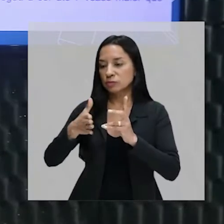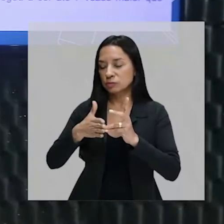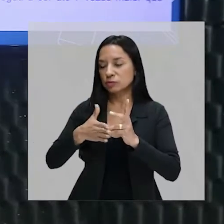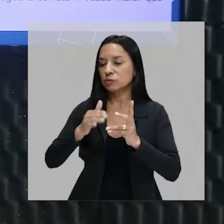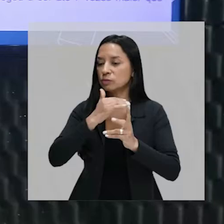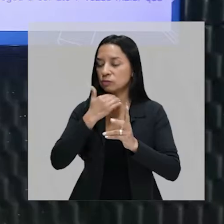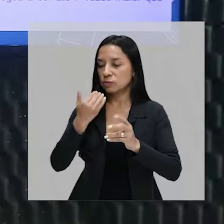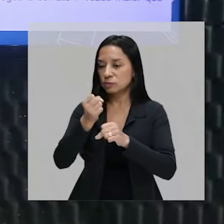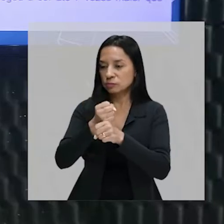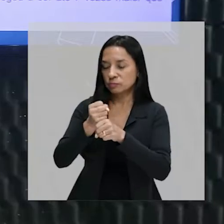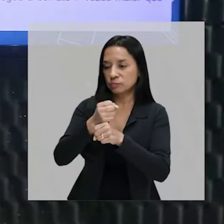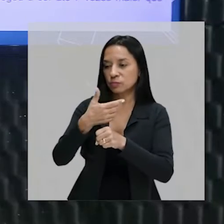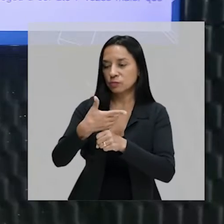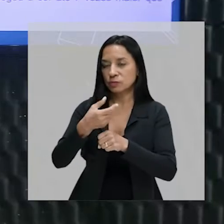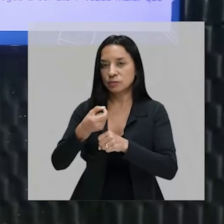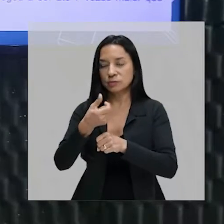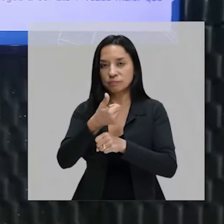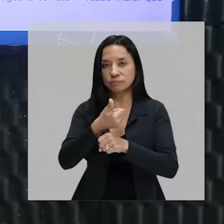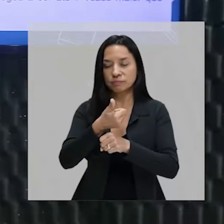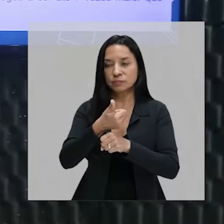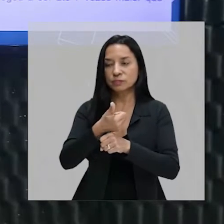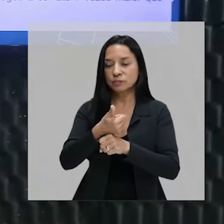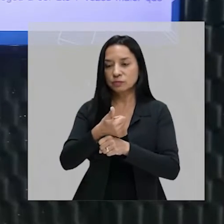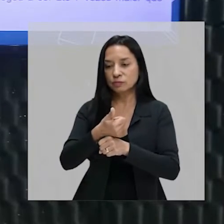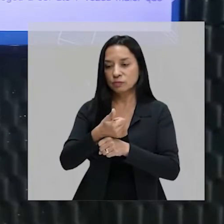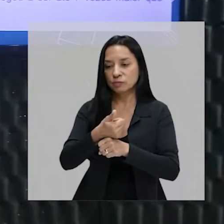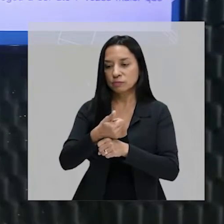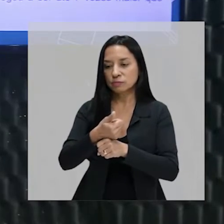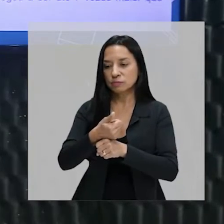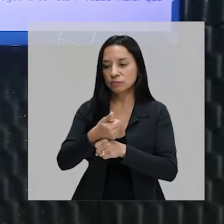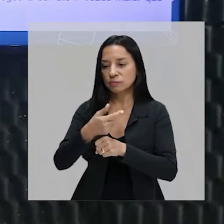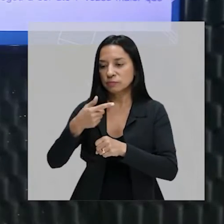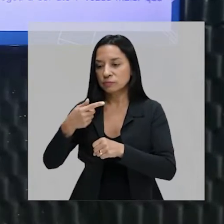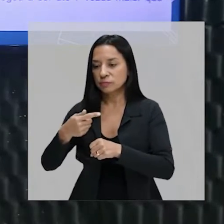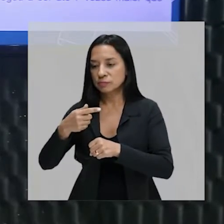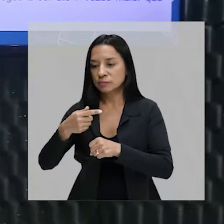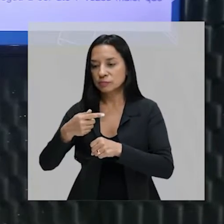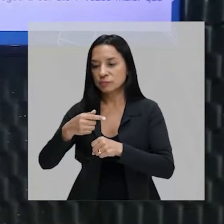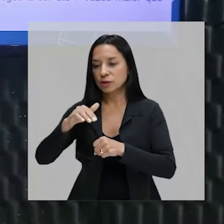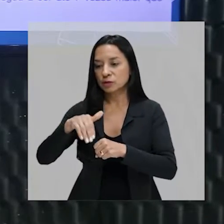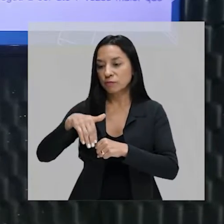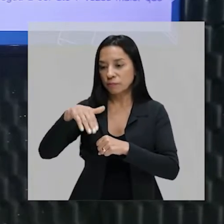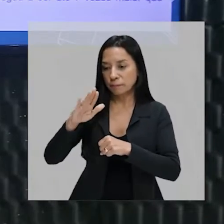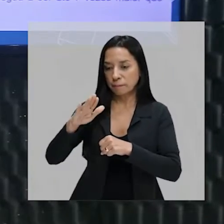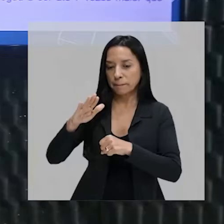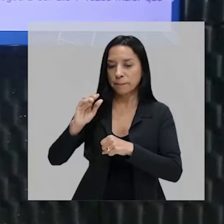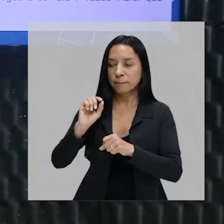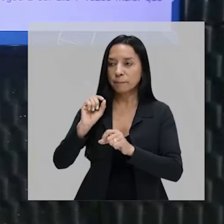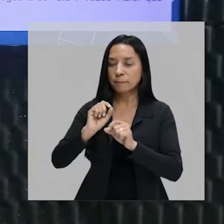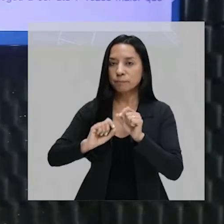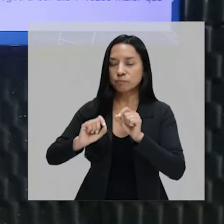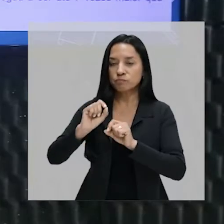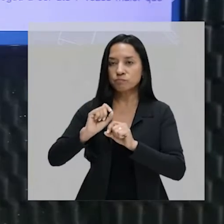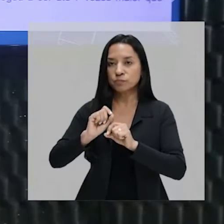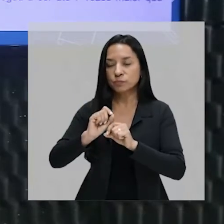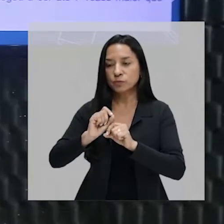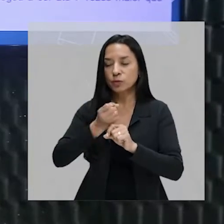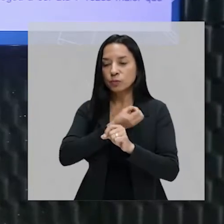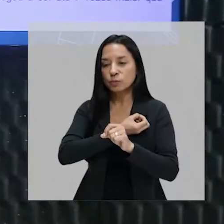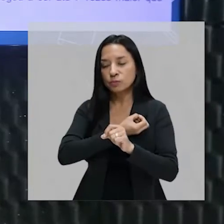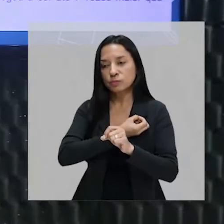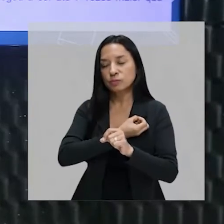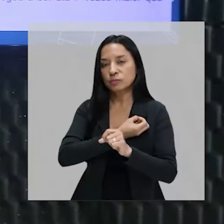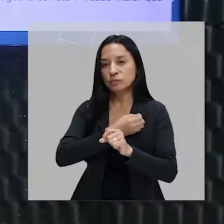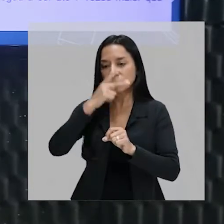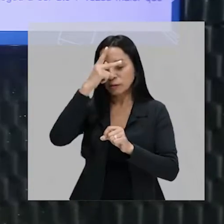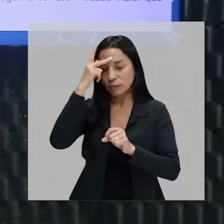2021 por conta da convide foi sete vezes a mais do que o número de